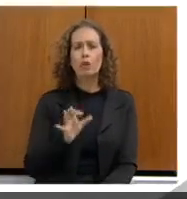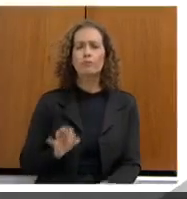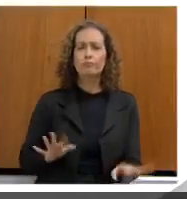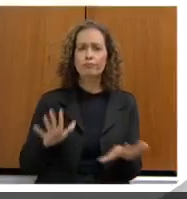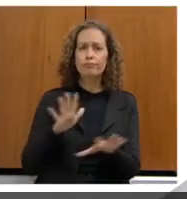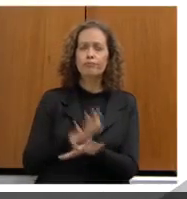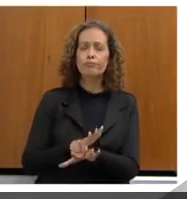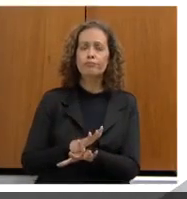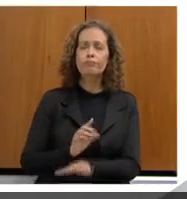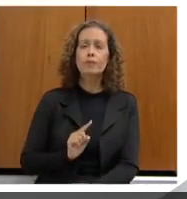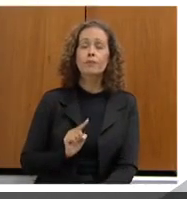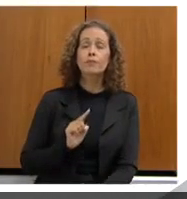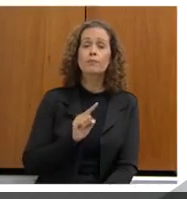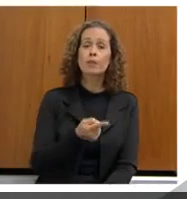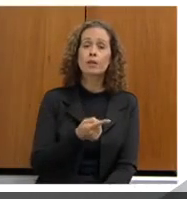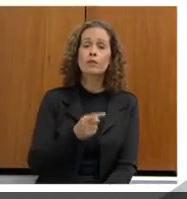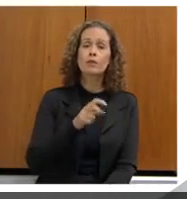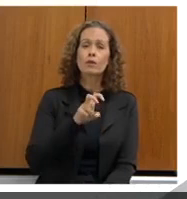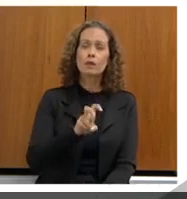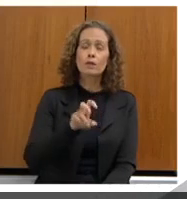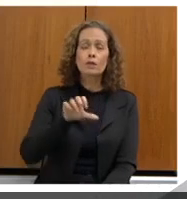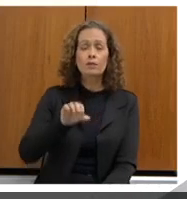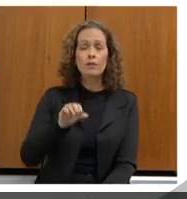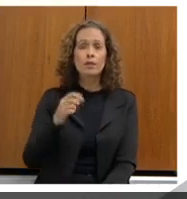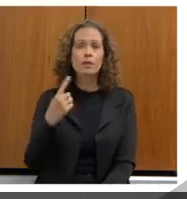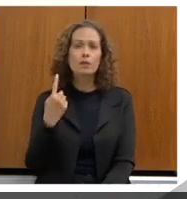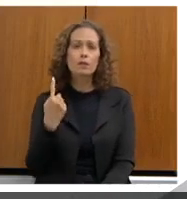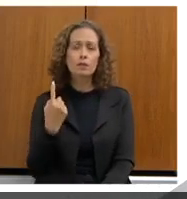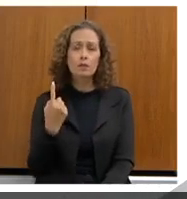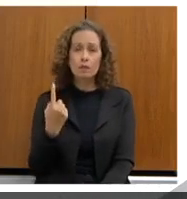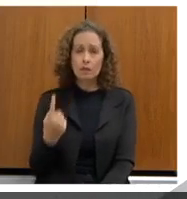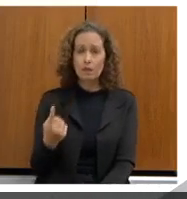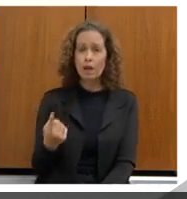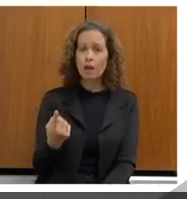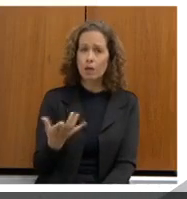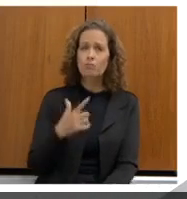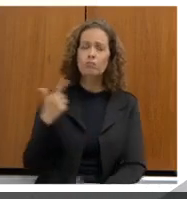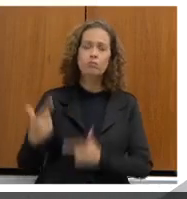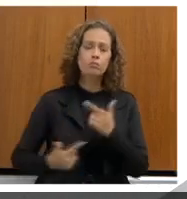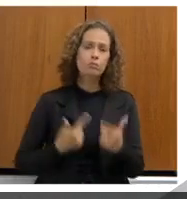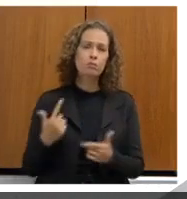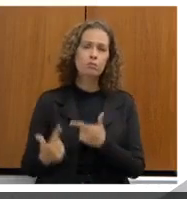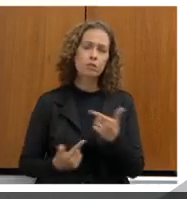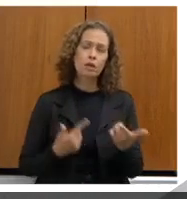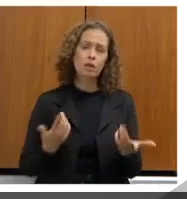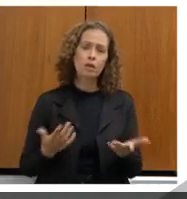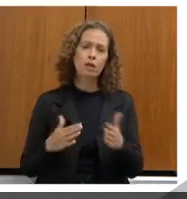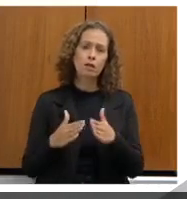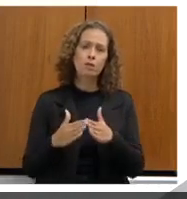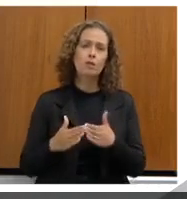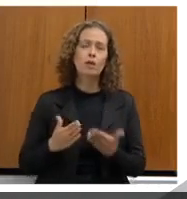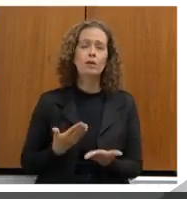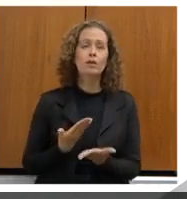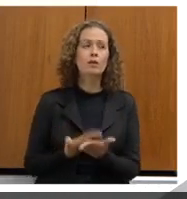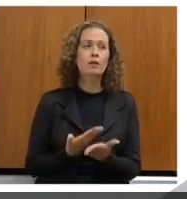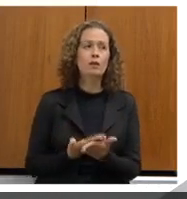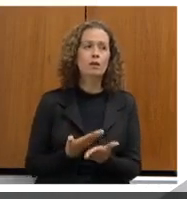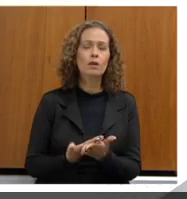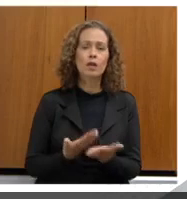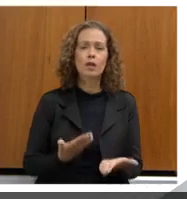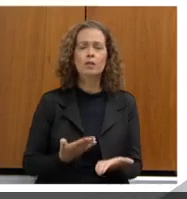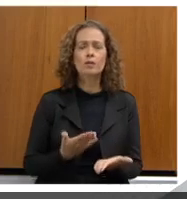em 1591 procedimentos que licitação eu inquéritos de homicídio